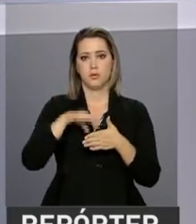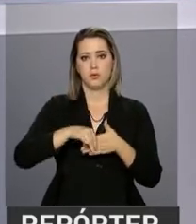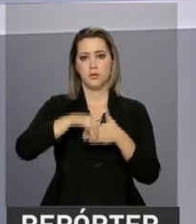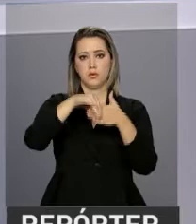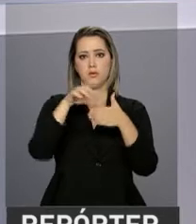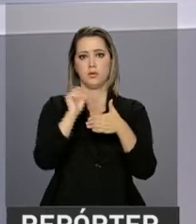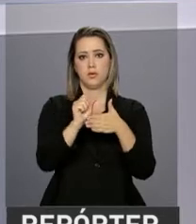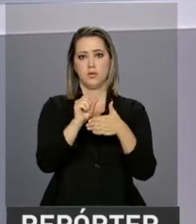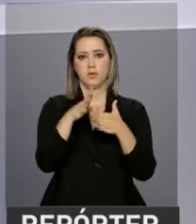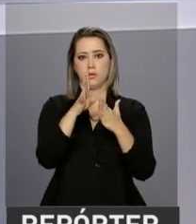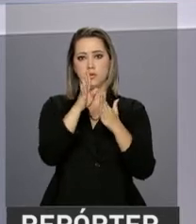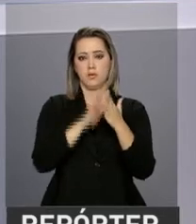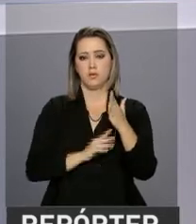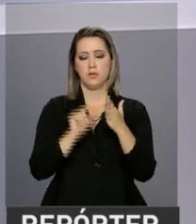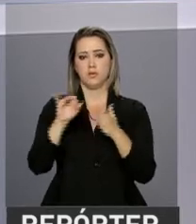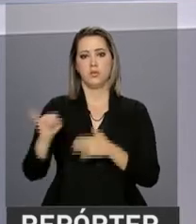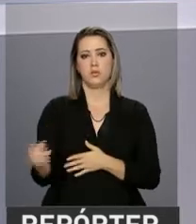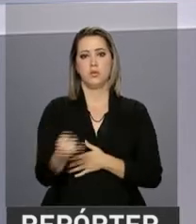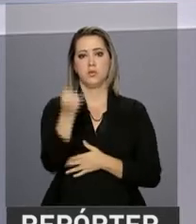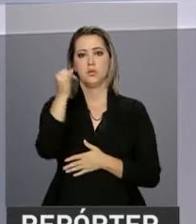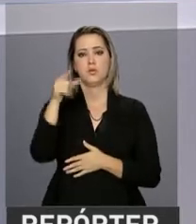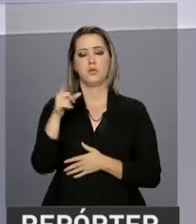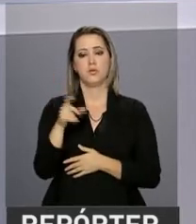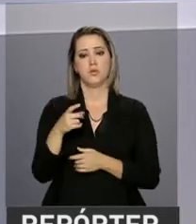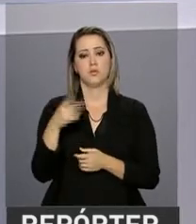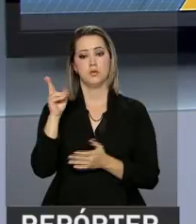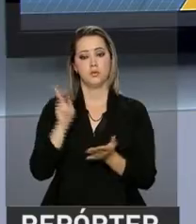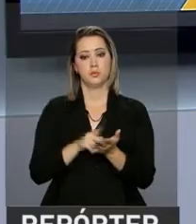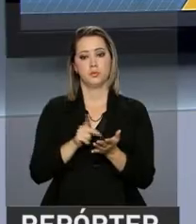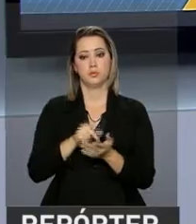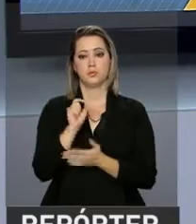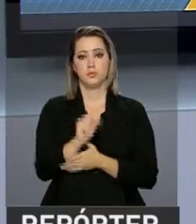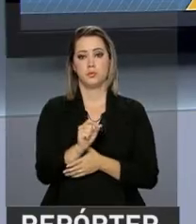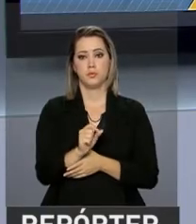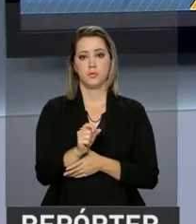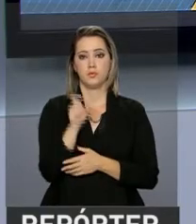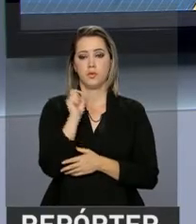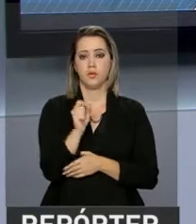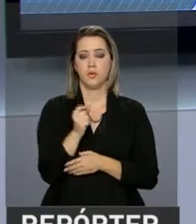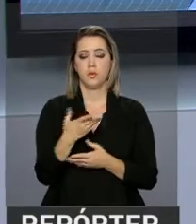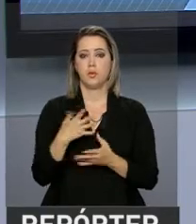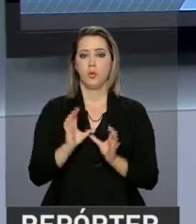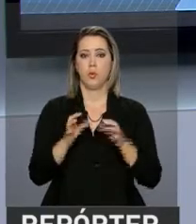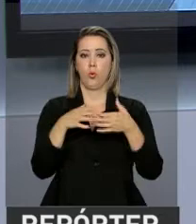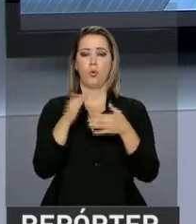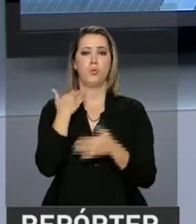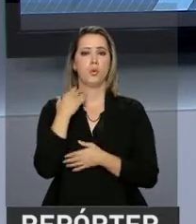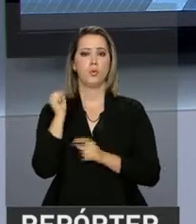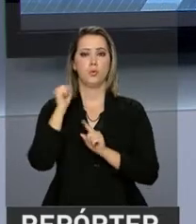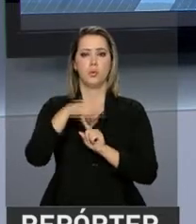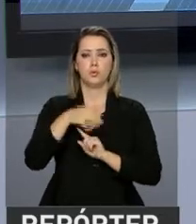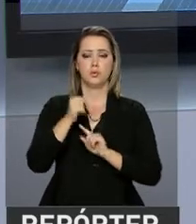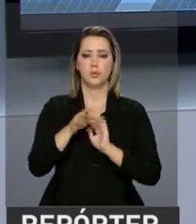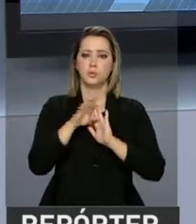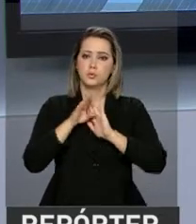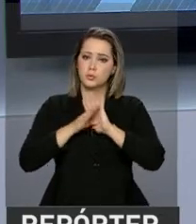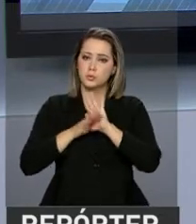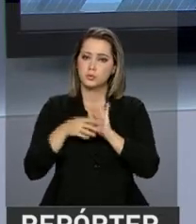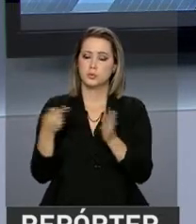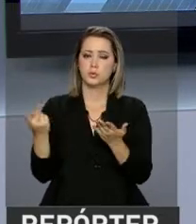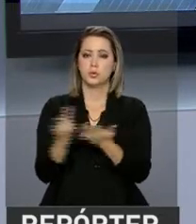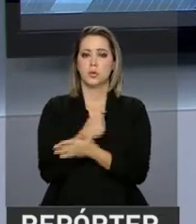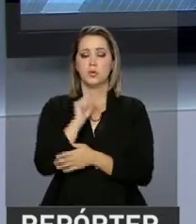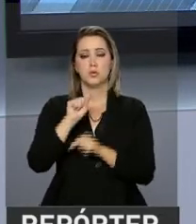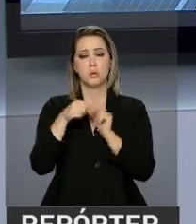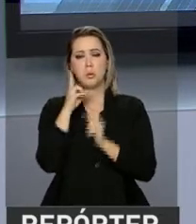sai da liderança do ranking mundial de juros reais. De acordo com a equipe do Banco Central, a medida foi tomada após a observação